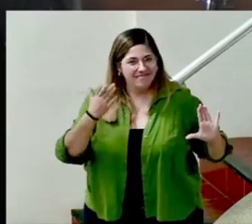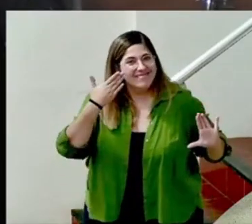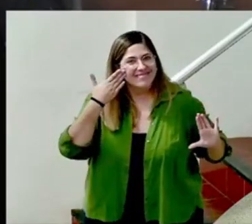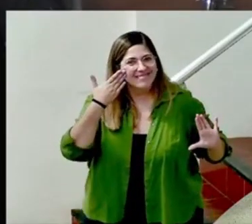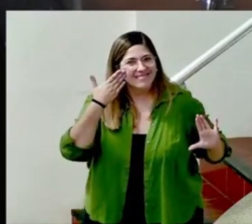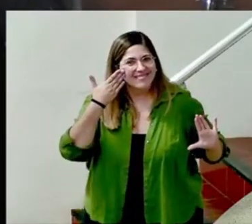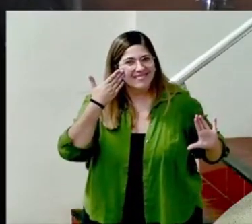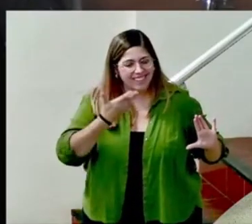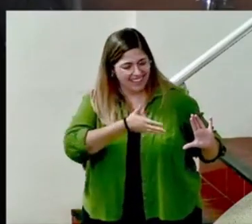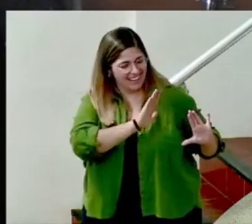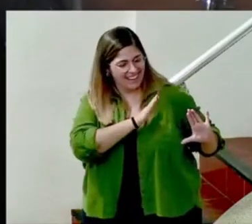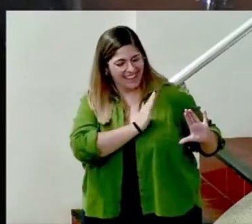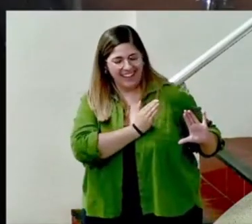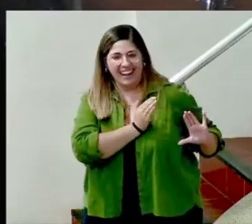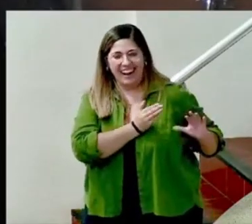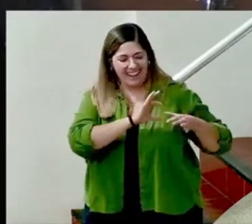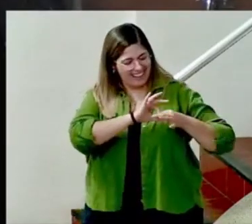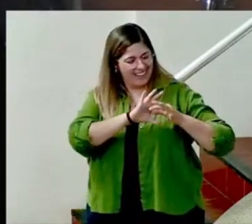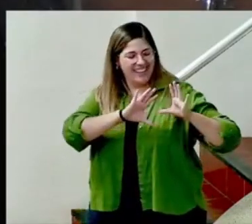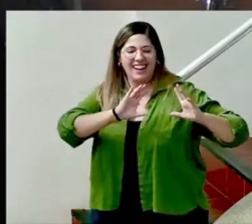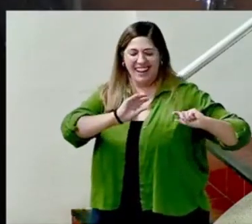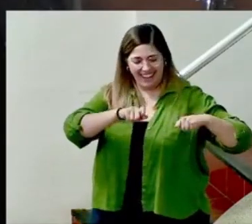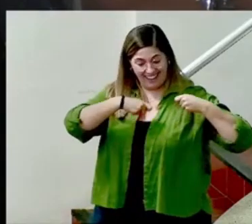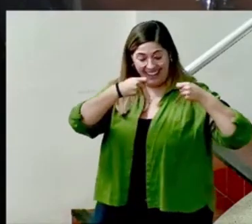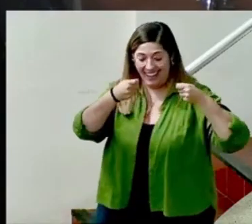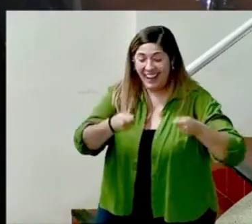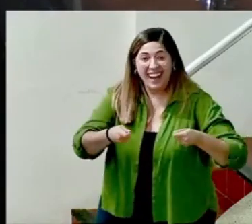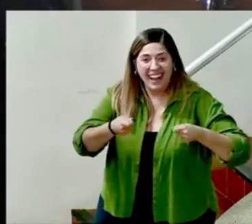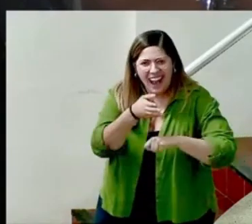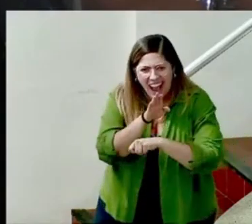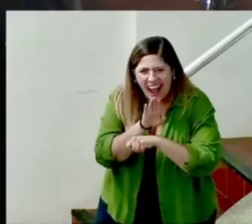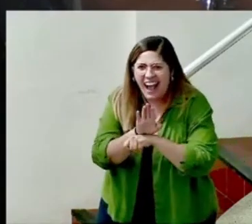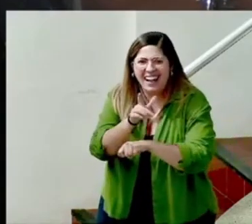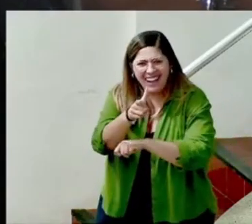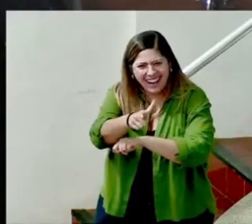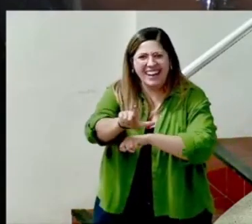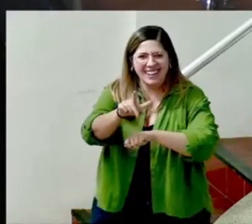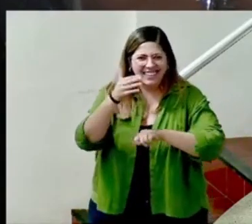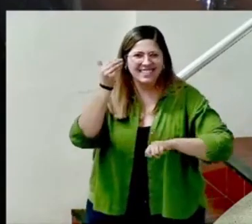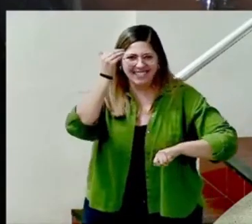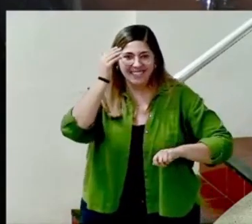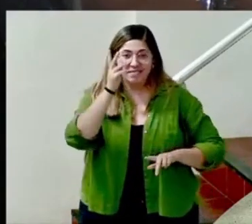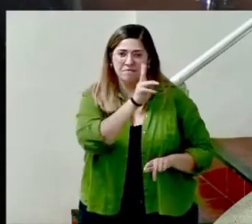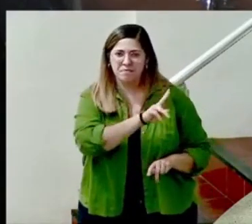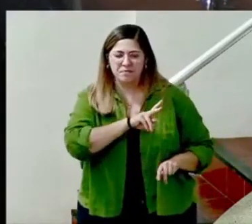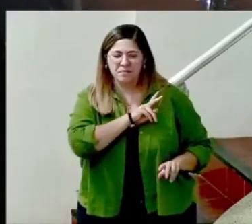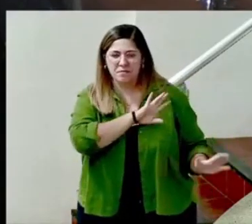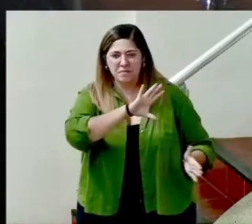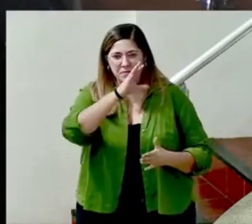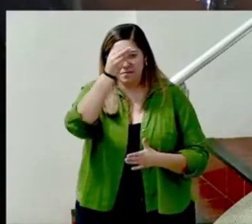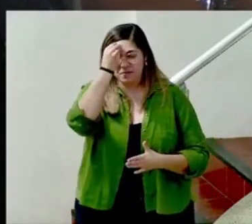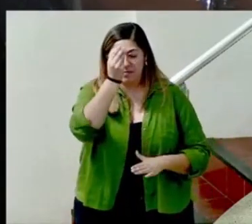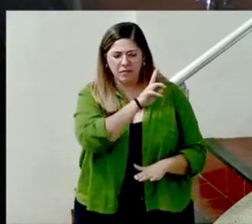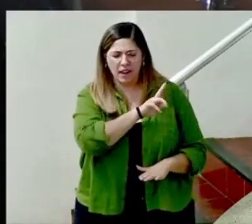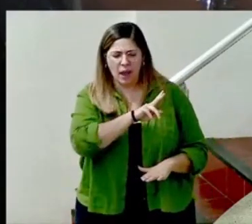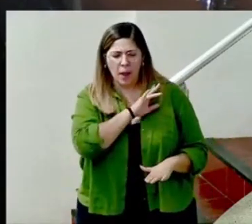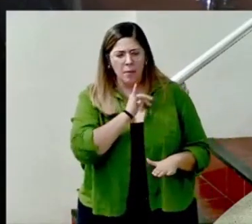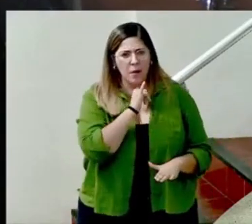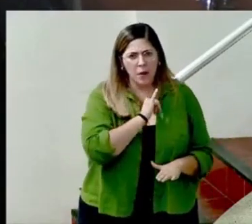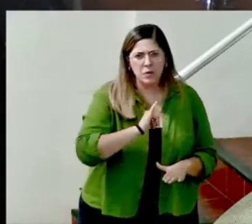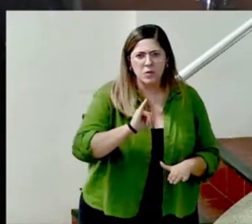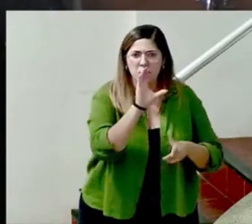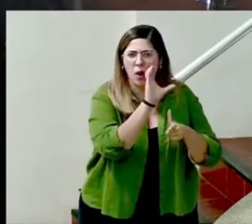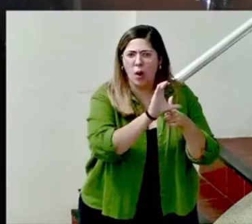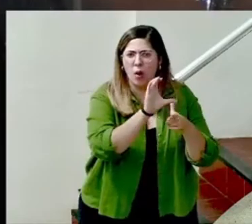termo grego utilizado aqui é o mesmo termo utilizado pelo apóstolo Paulo em sua segunda carta aos Coríntios, no